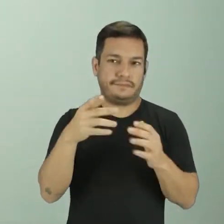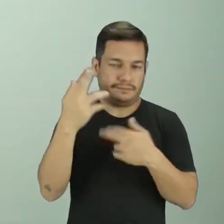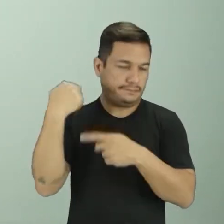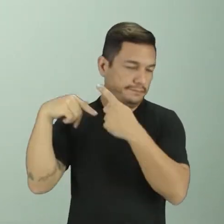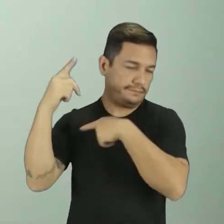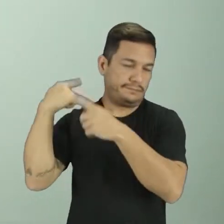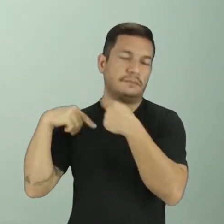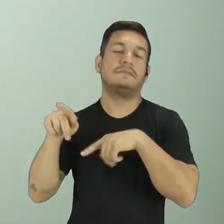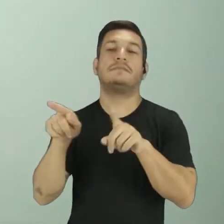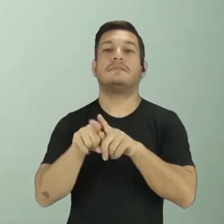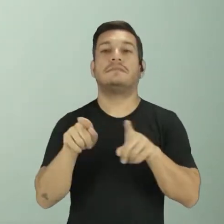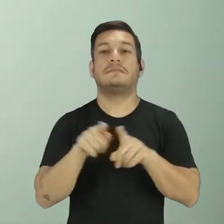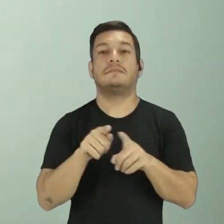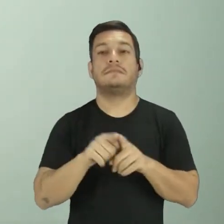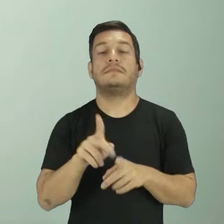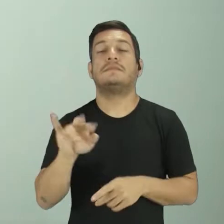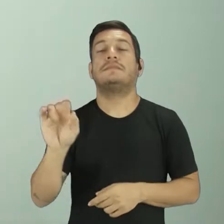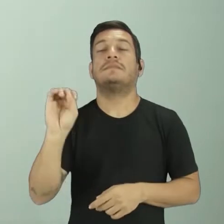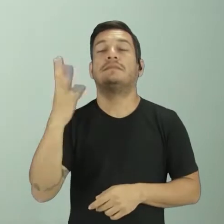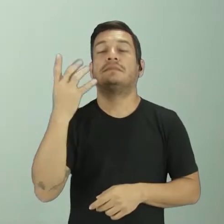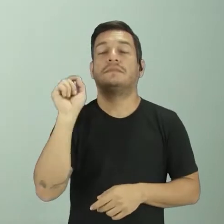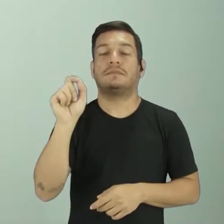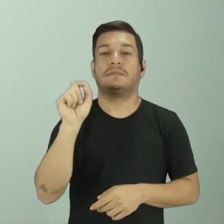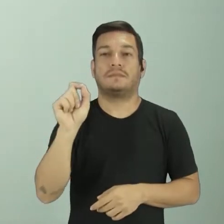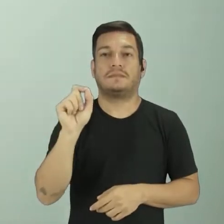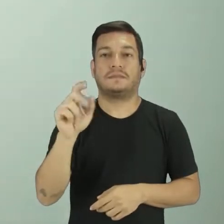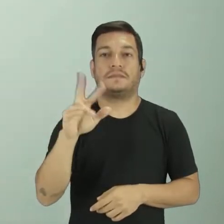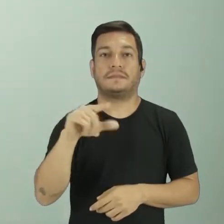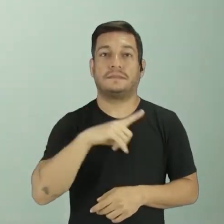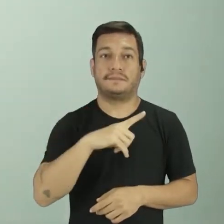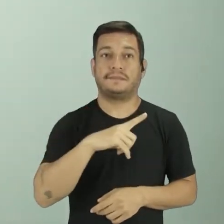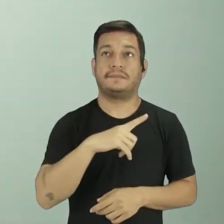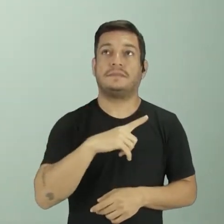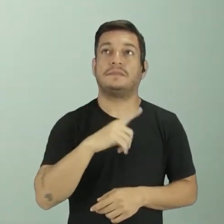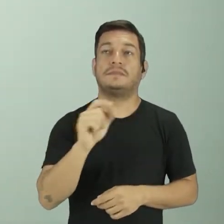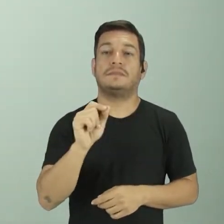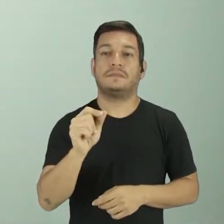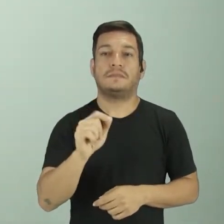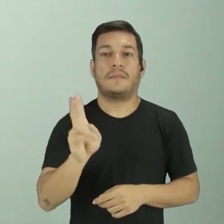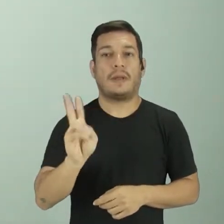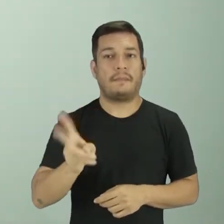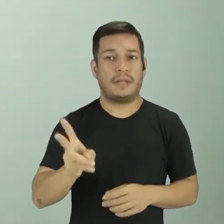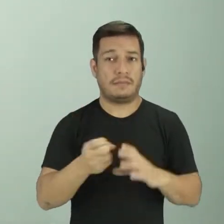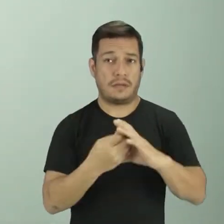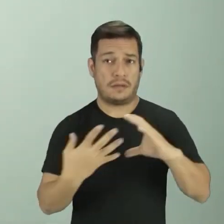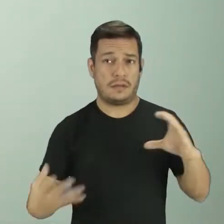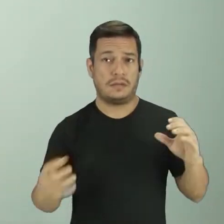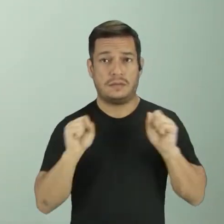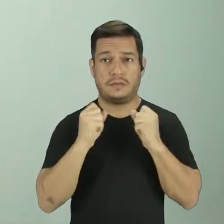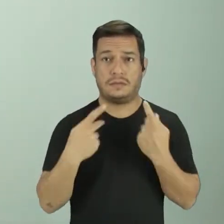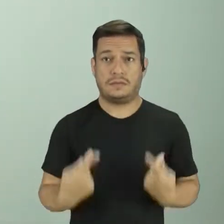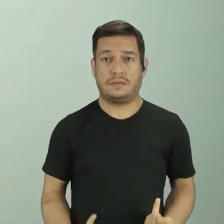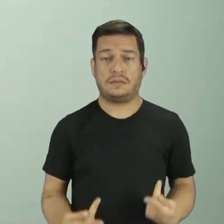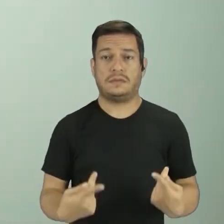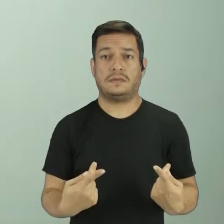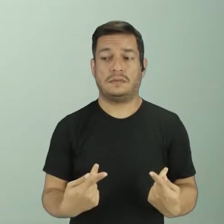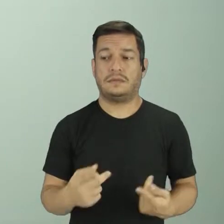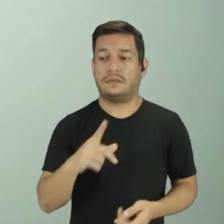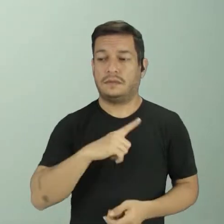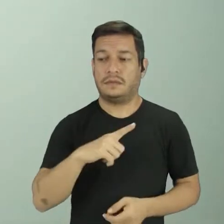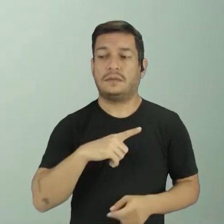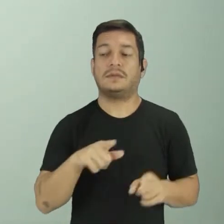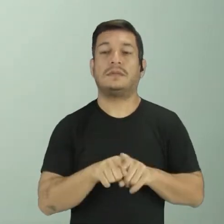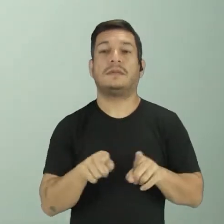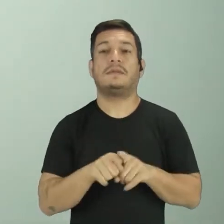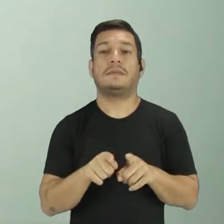antecedentes, né? E aí, o que vai acontecer? Você vai ter as mesmas características dos seres humanos, você vai ter